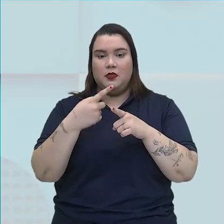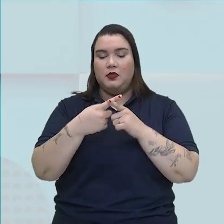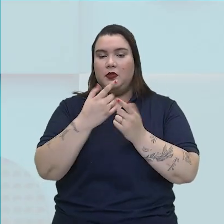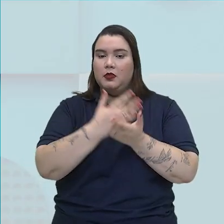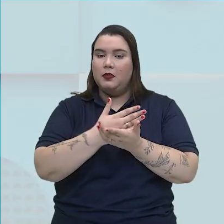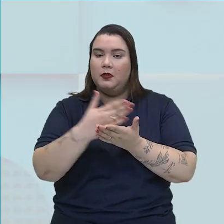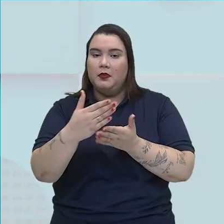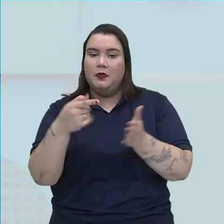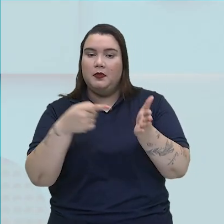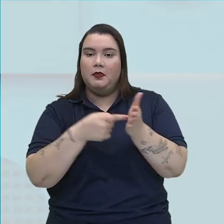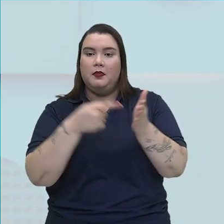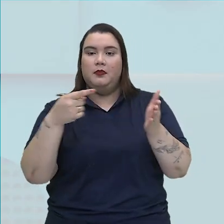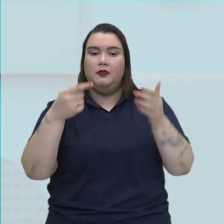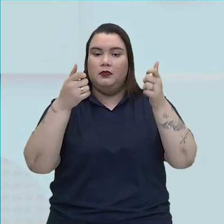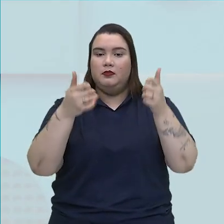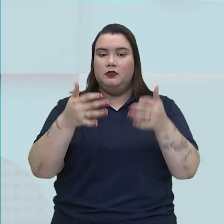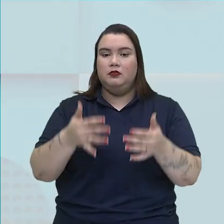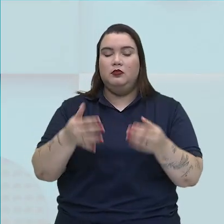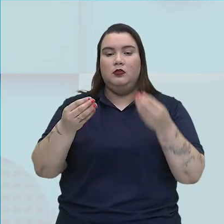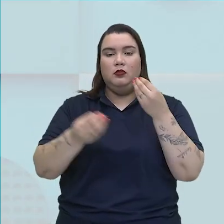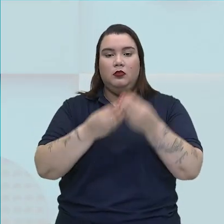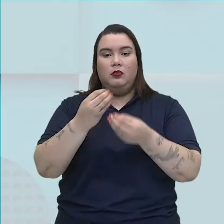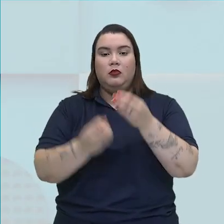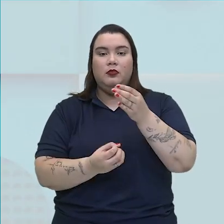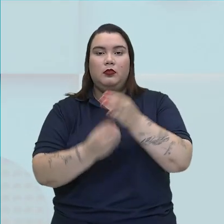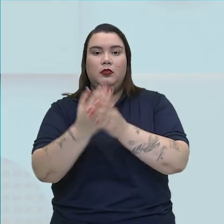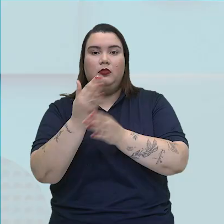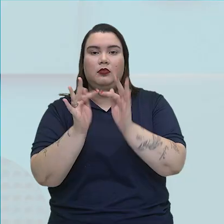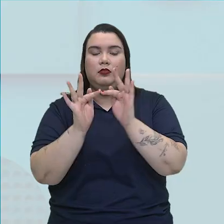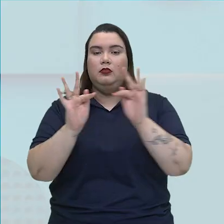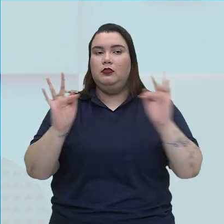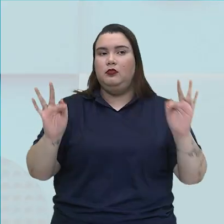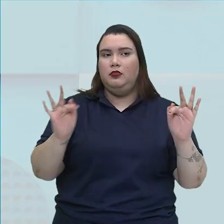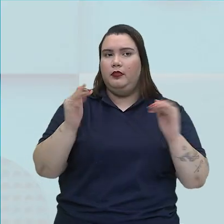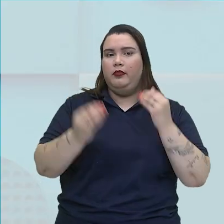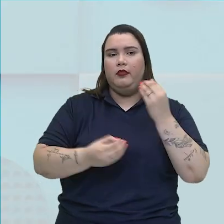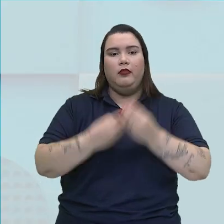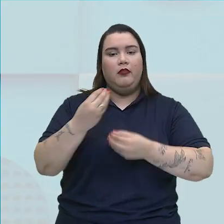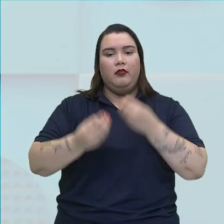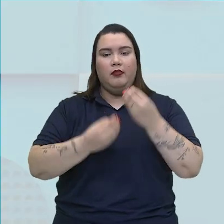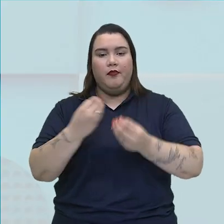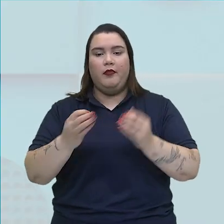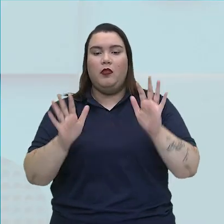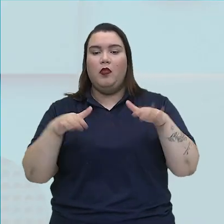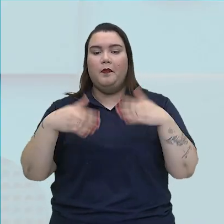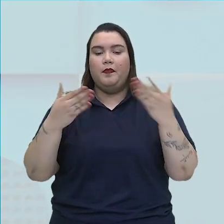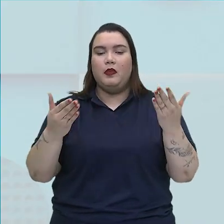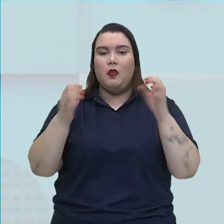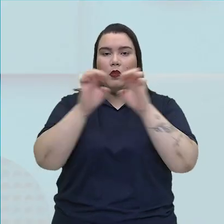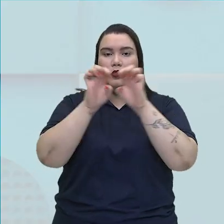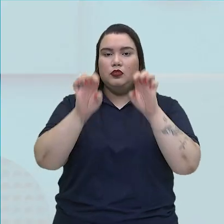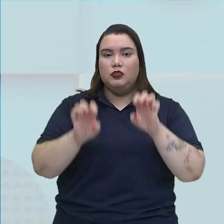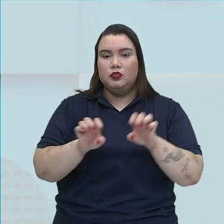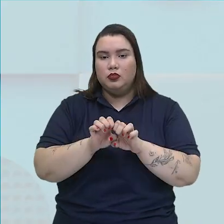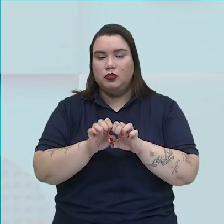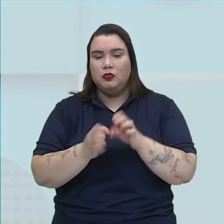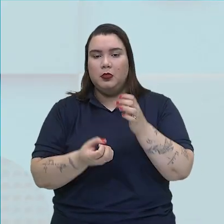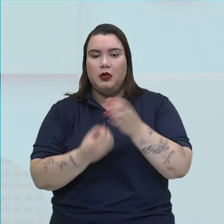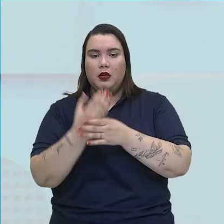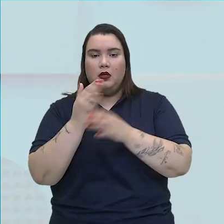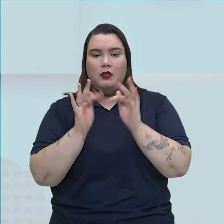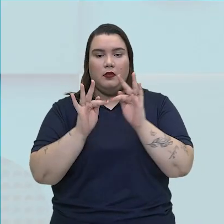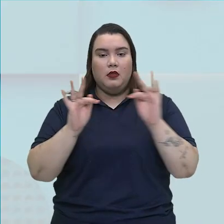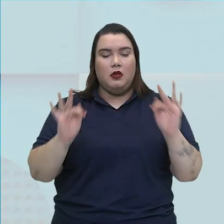começar primeiro a falar sobre as formações de frase, como é que eu formo as frases, qual é a estrutura que eu tenho que seguir para formar